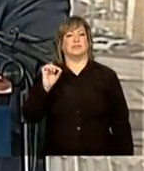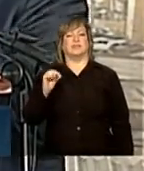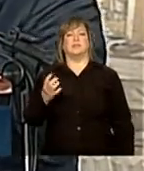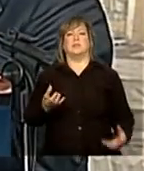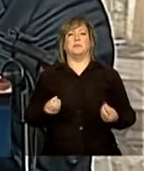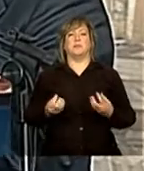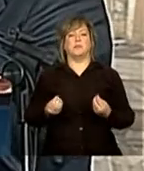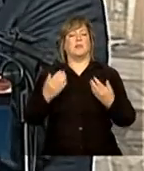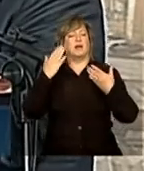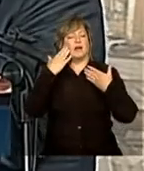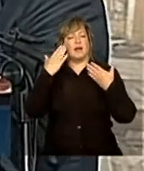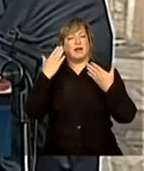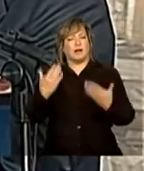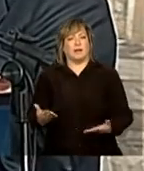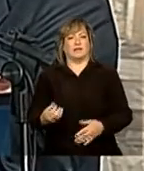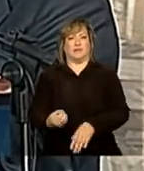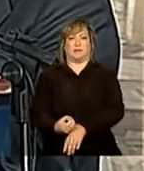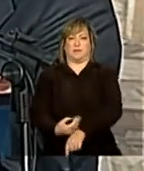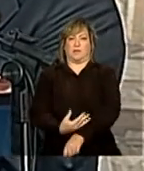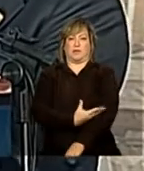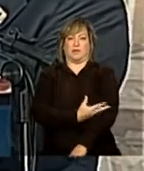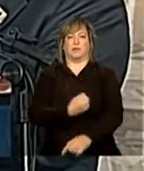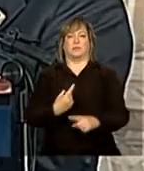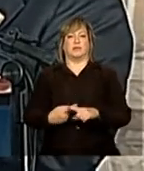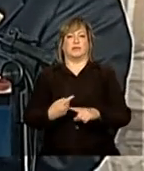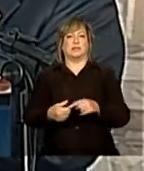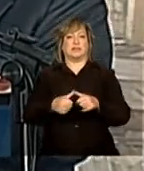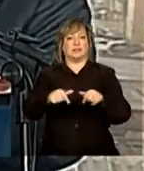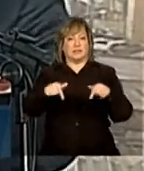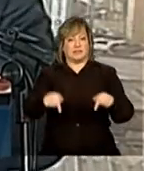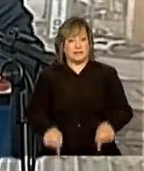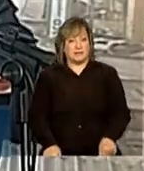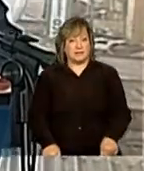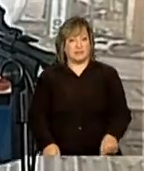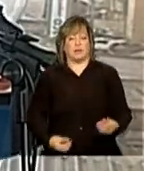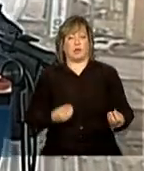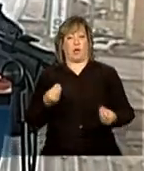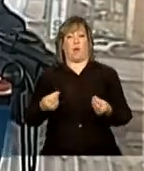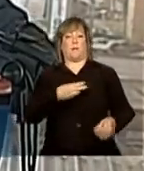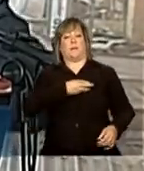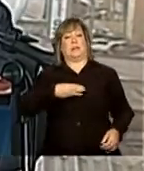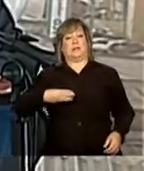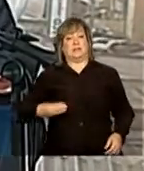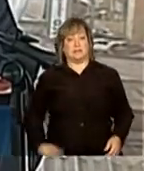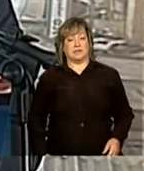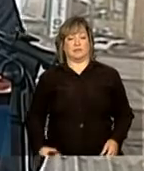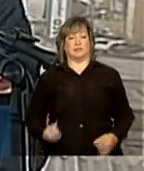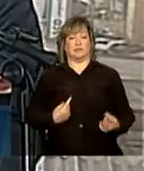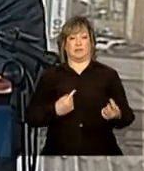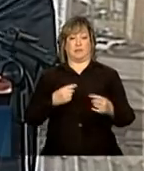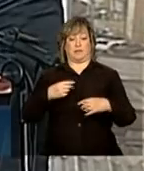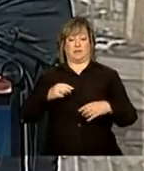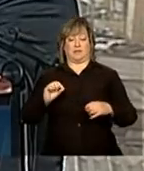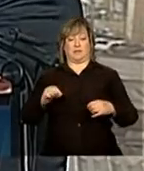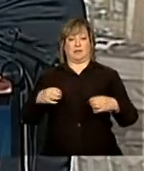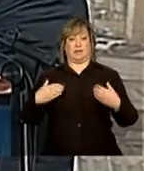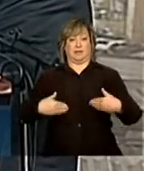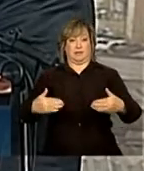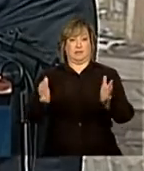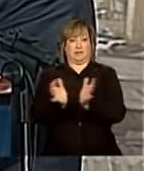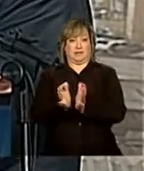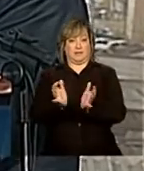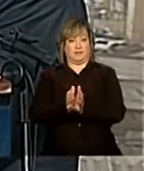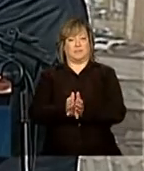sinto grato, emocionado a aqui estar na condição de ministro do Estado de Transportes, graças a